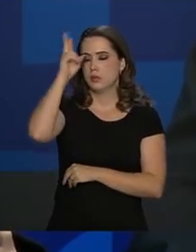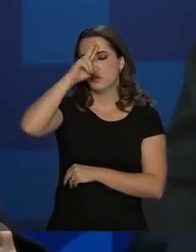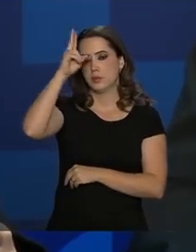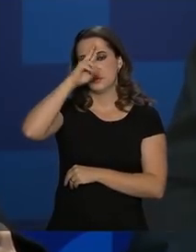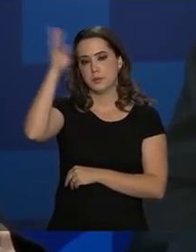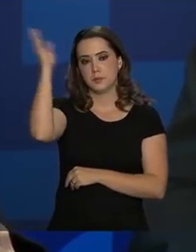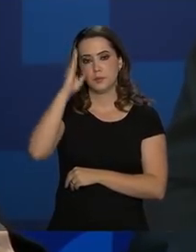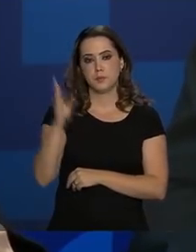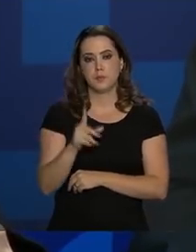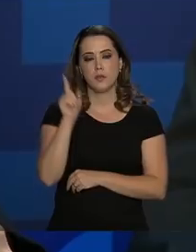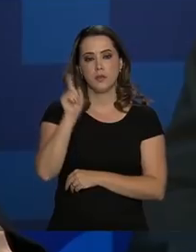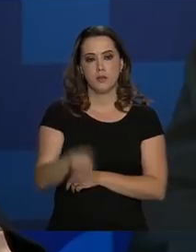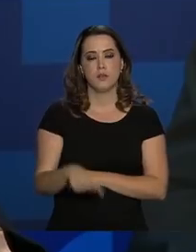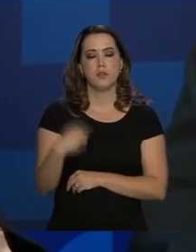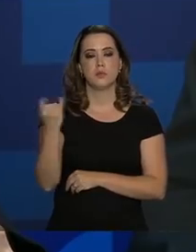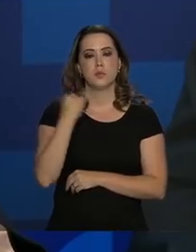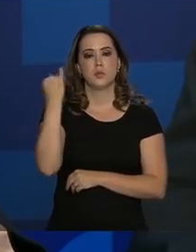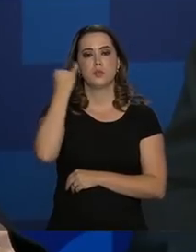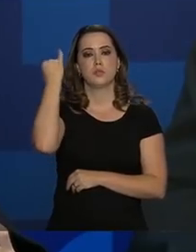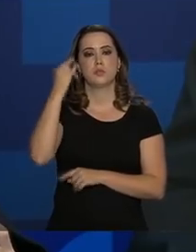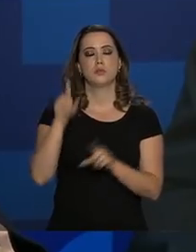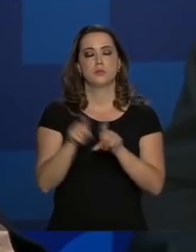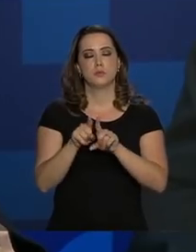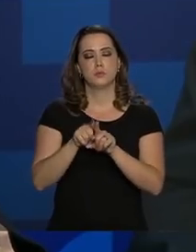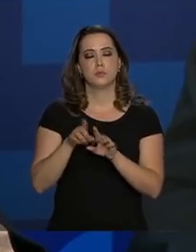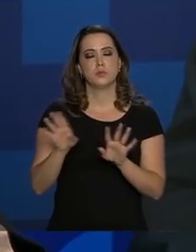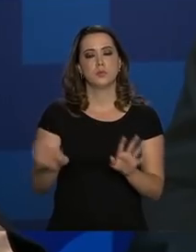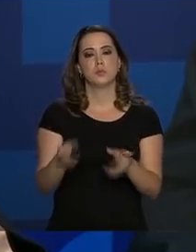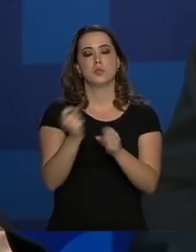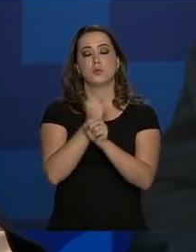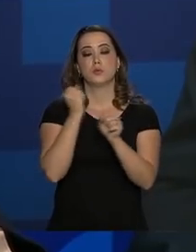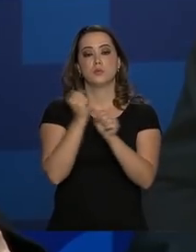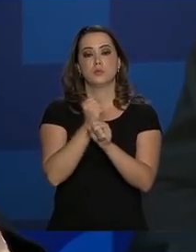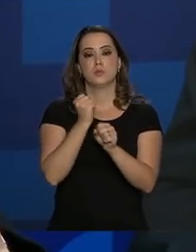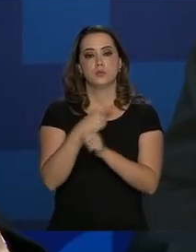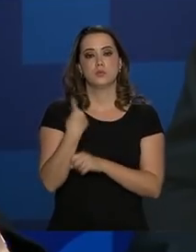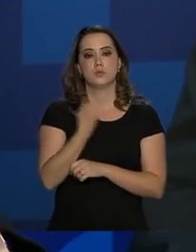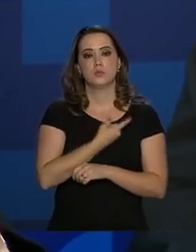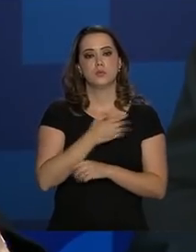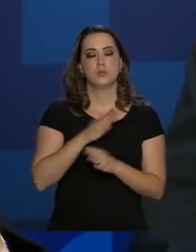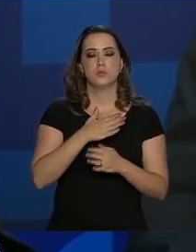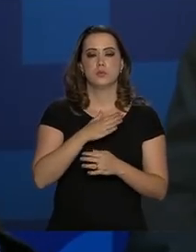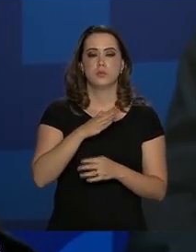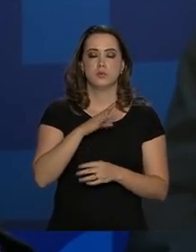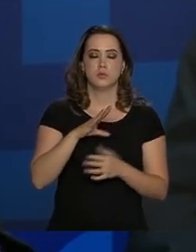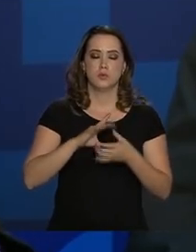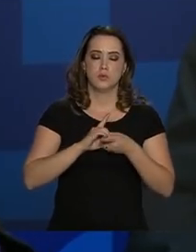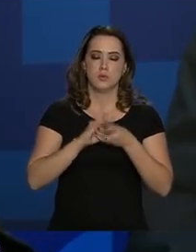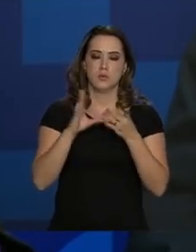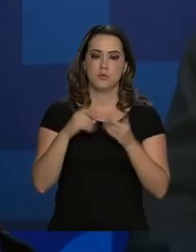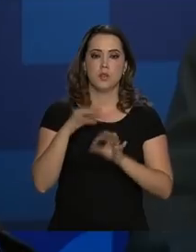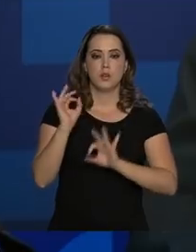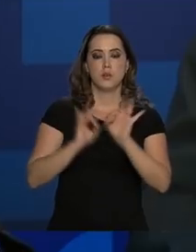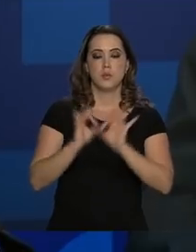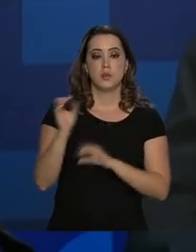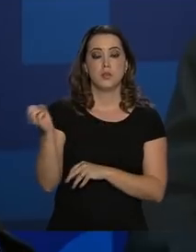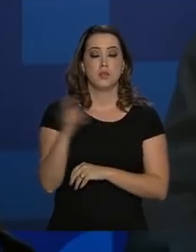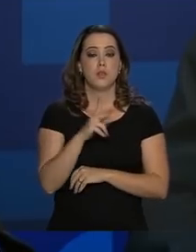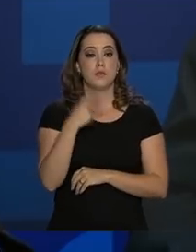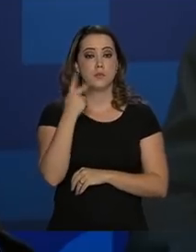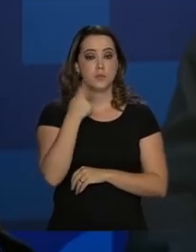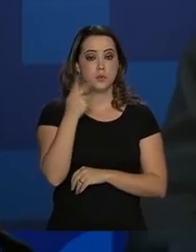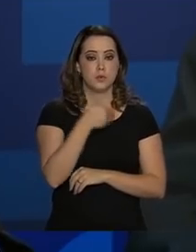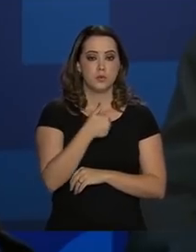nacional é essencial para a reconstrução da nossa democracia elaborarmos novas políticas